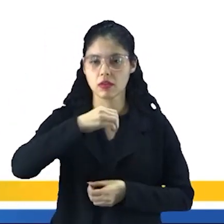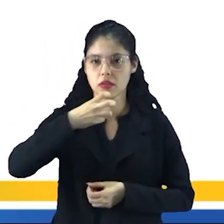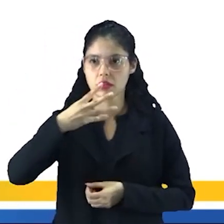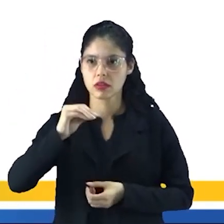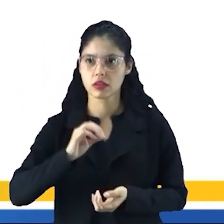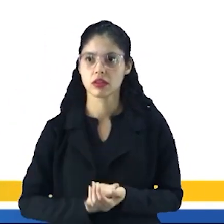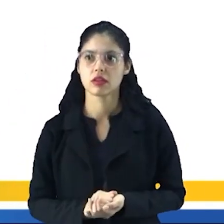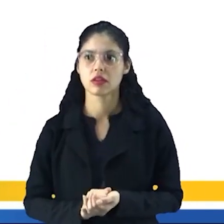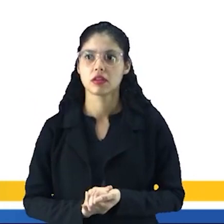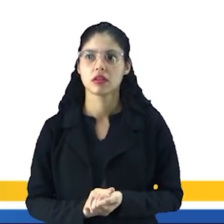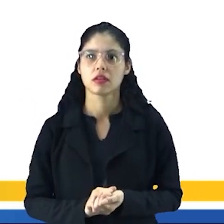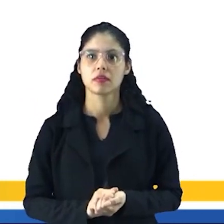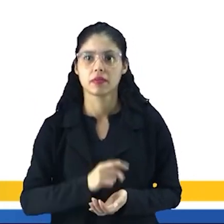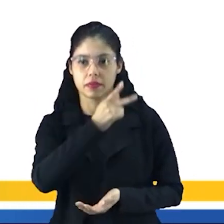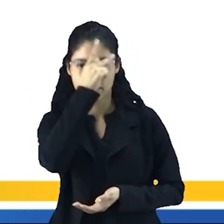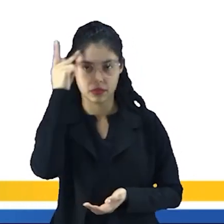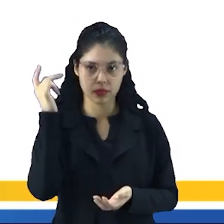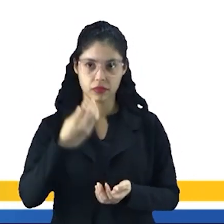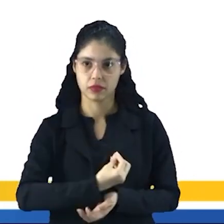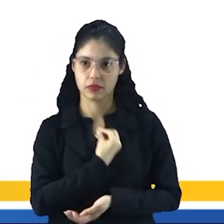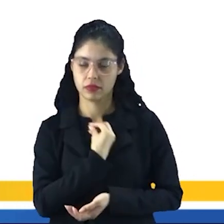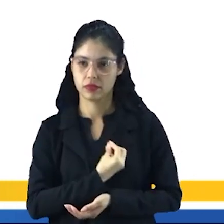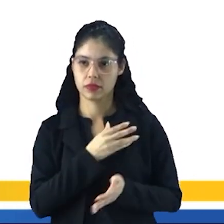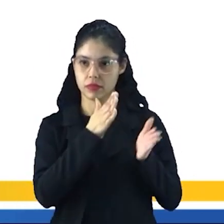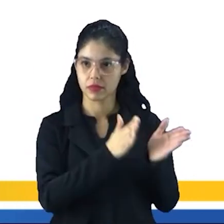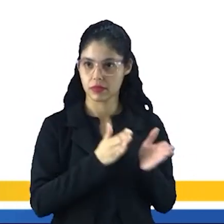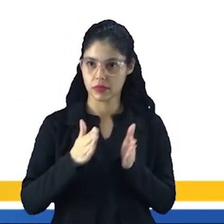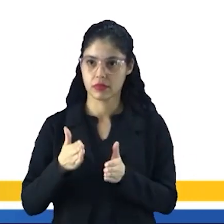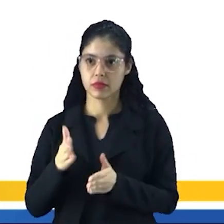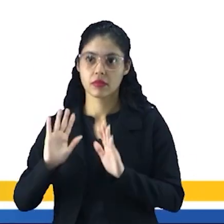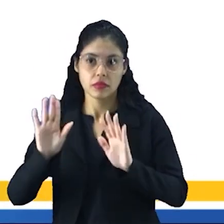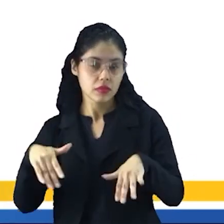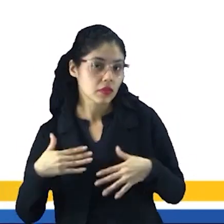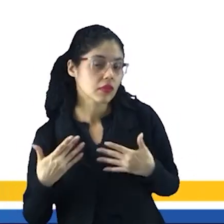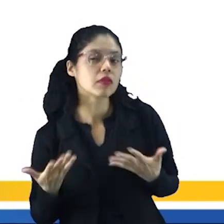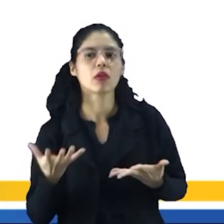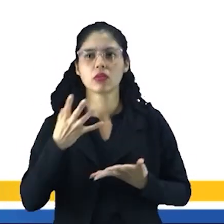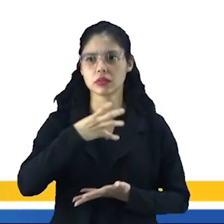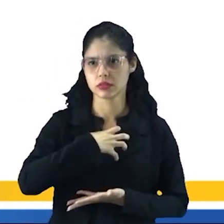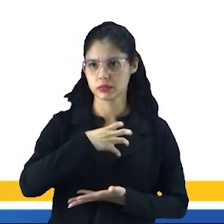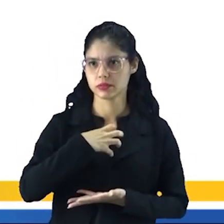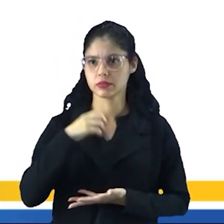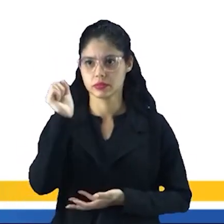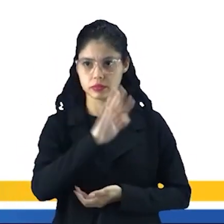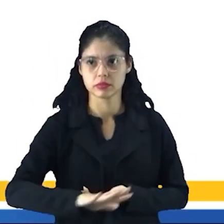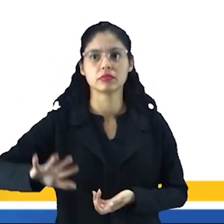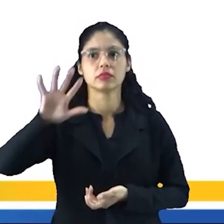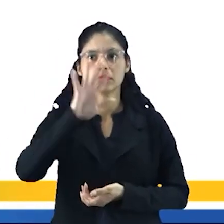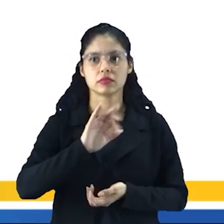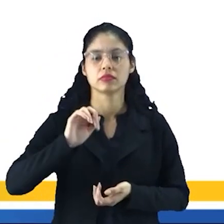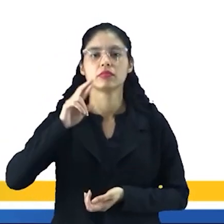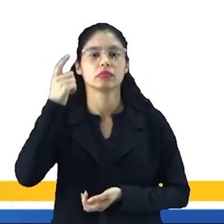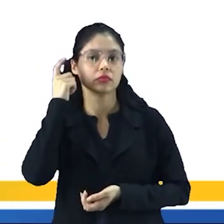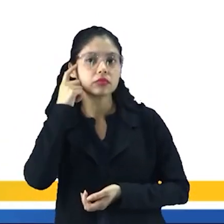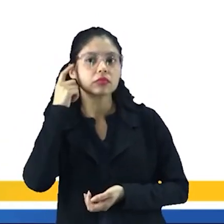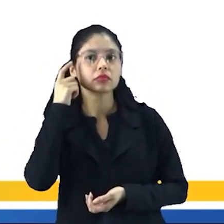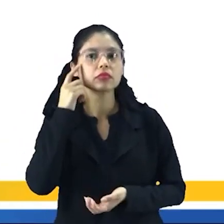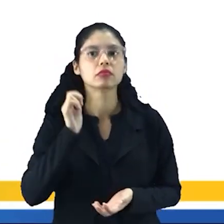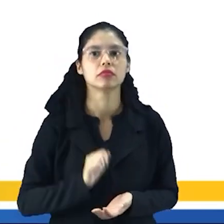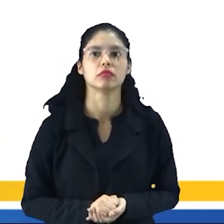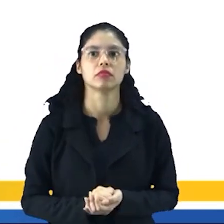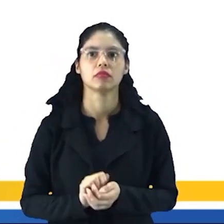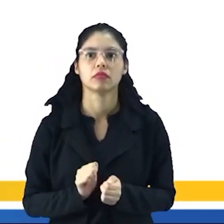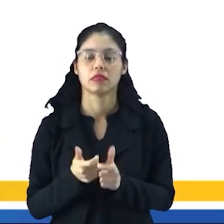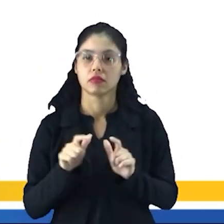de 1930. Nessa época, as pessoas viviam uma fase na qual o sentimento nacionalista e